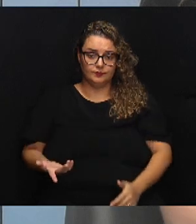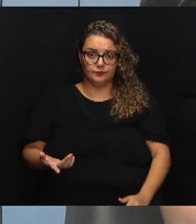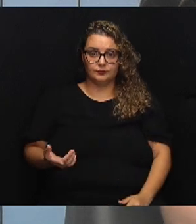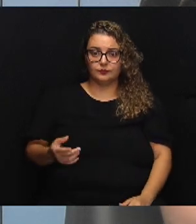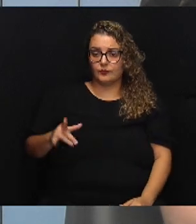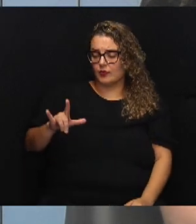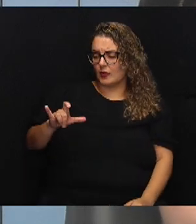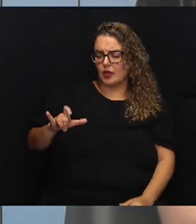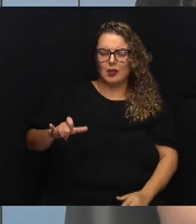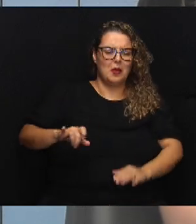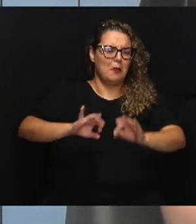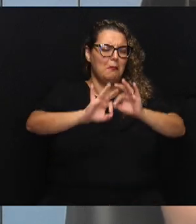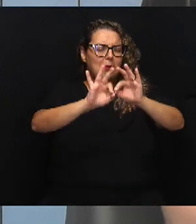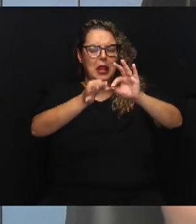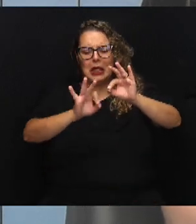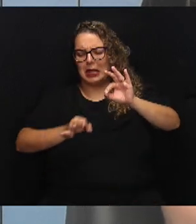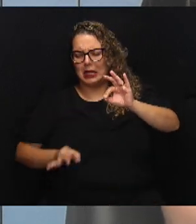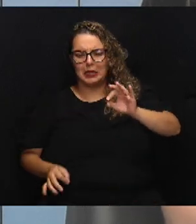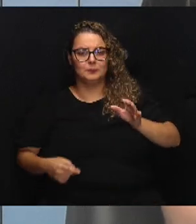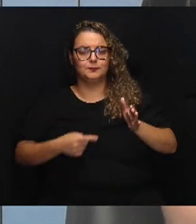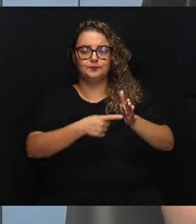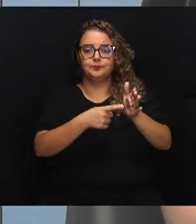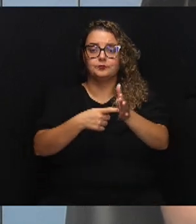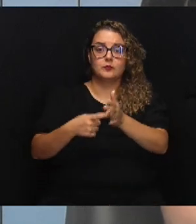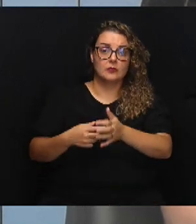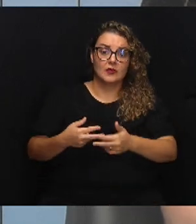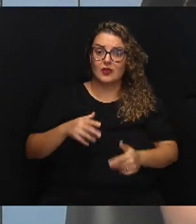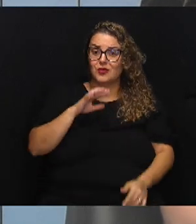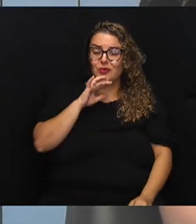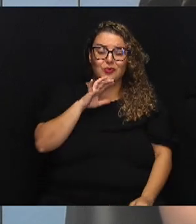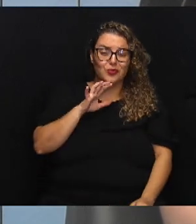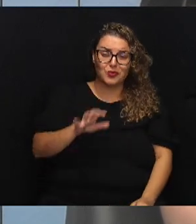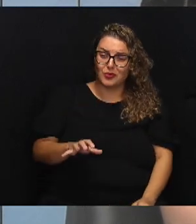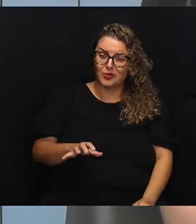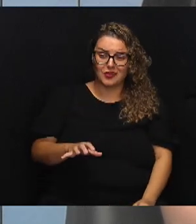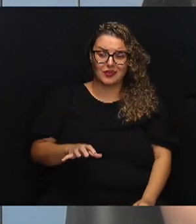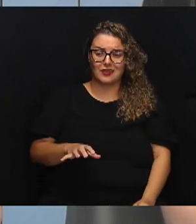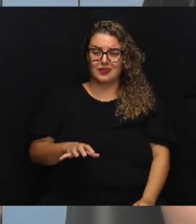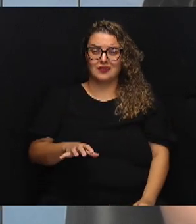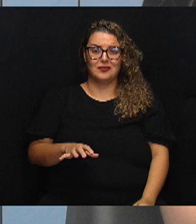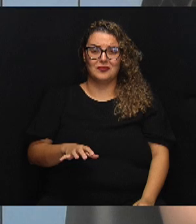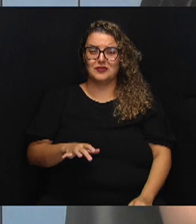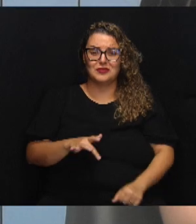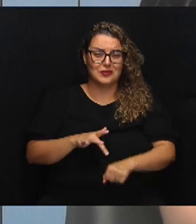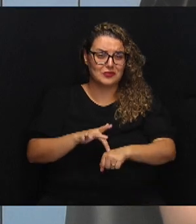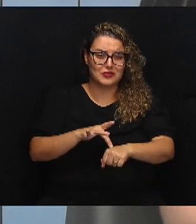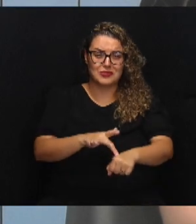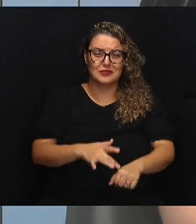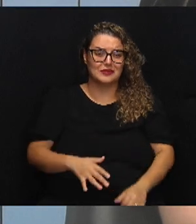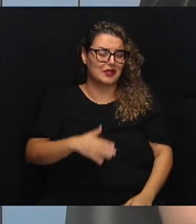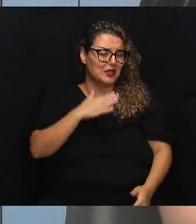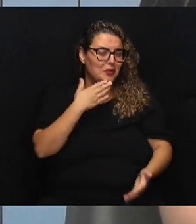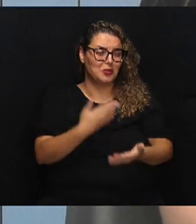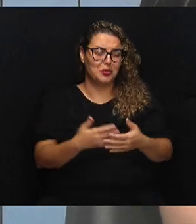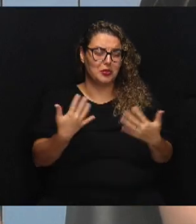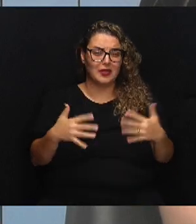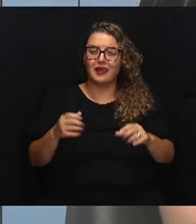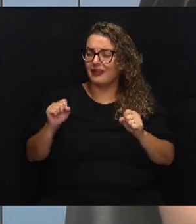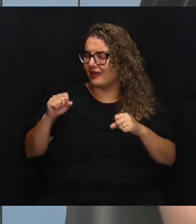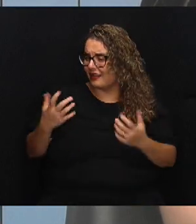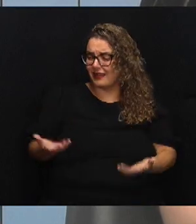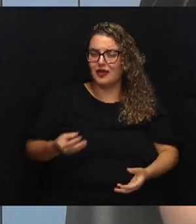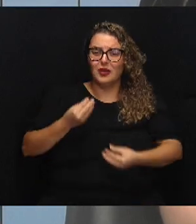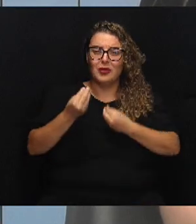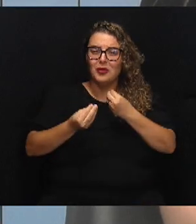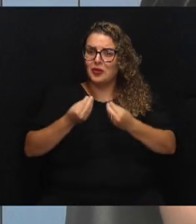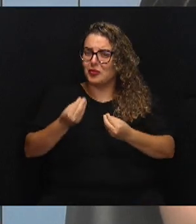Instagram aparece um monte de coisas, mas assim, e são coisas terríveis, assim, absurdas mesmo. Né? Como é que pode chegar